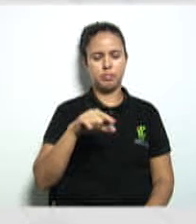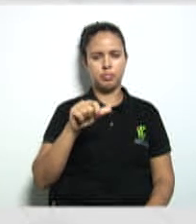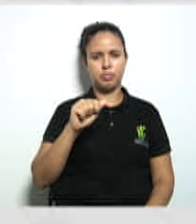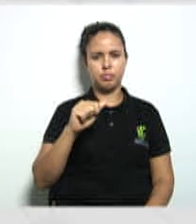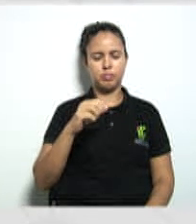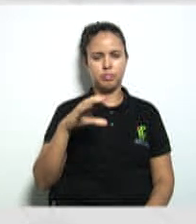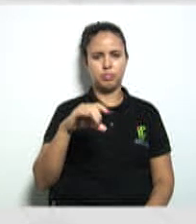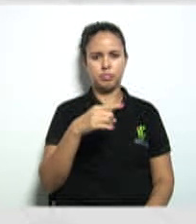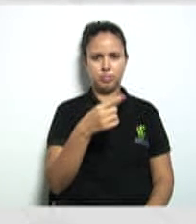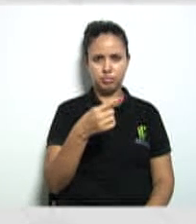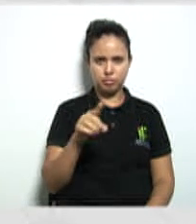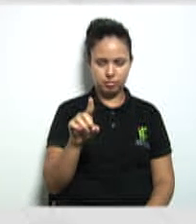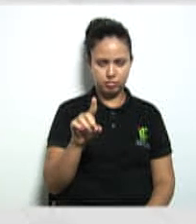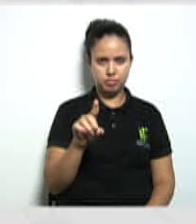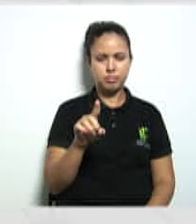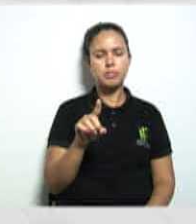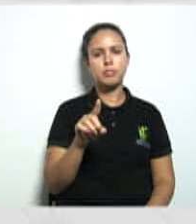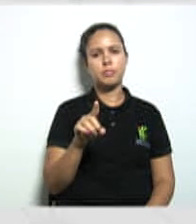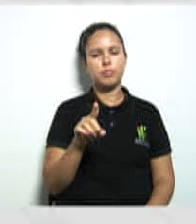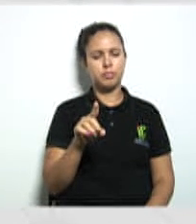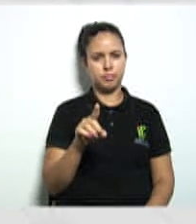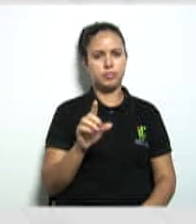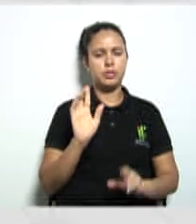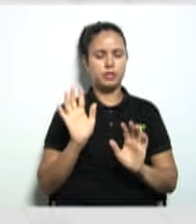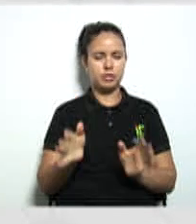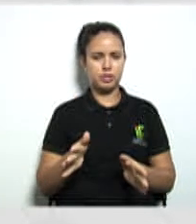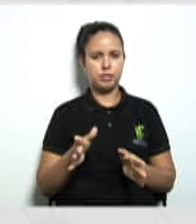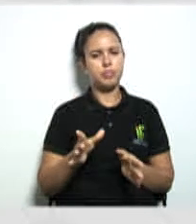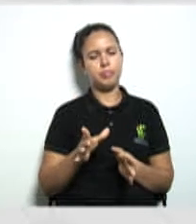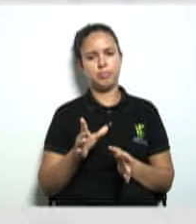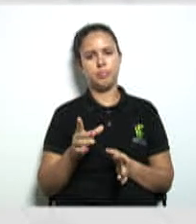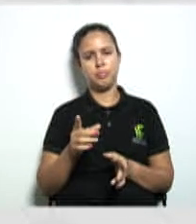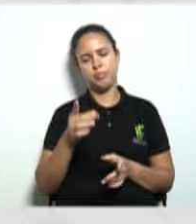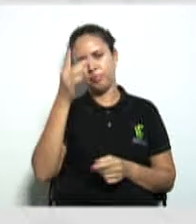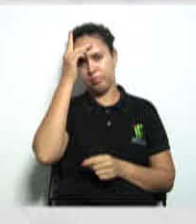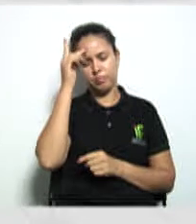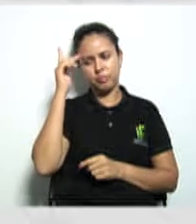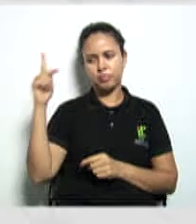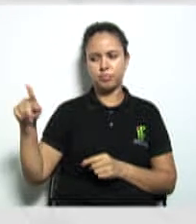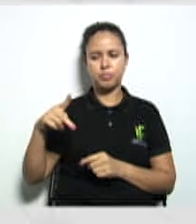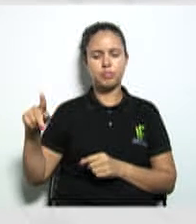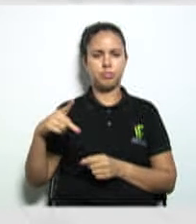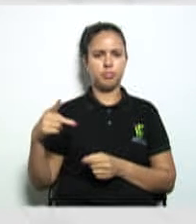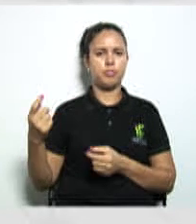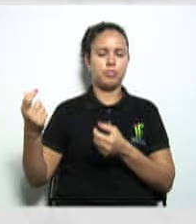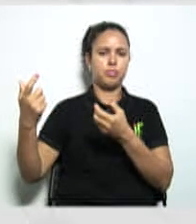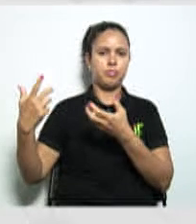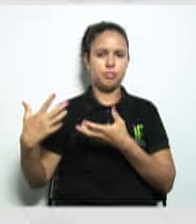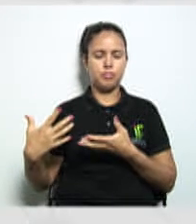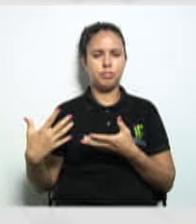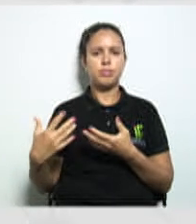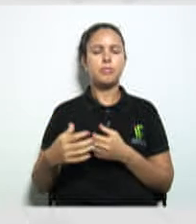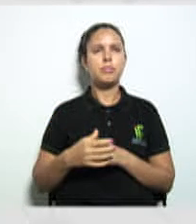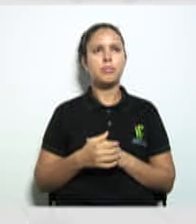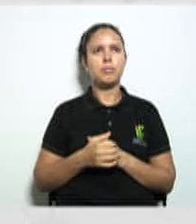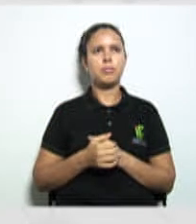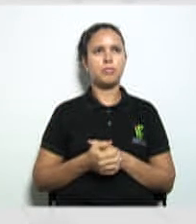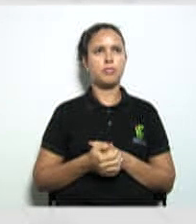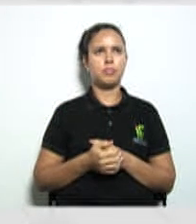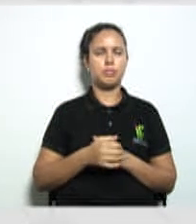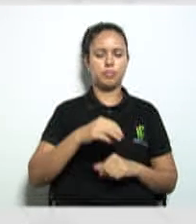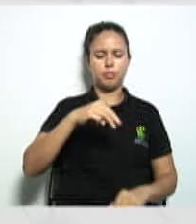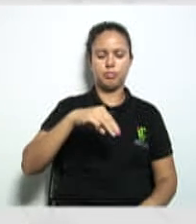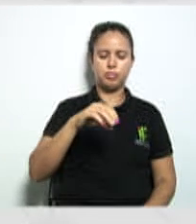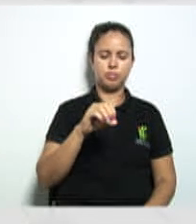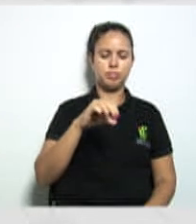palavrinha 2 vezes lá na aula dela, né? Tinha em 2 situações, olha só. Monetização